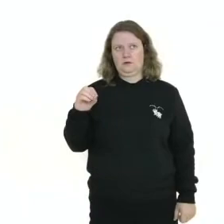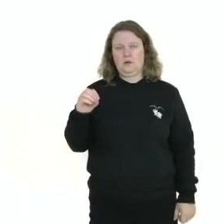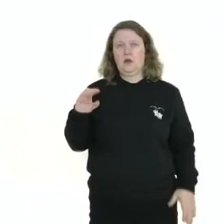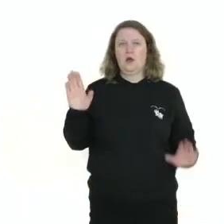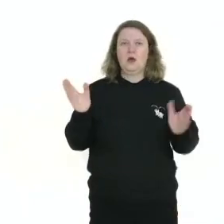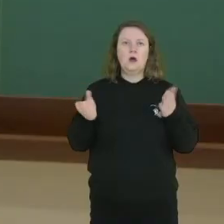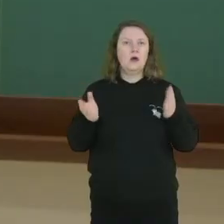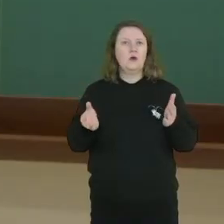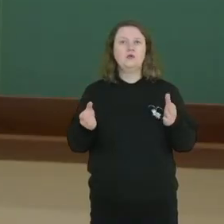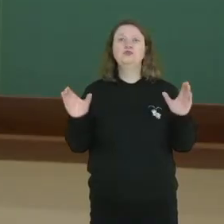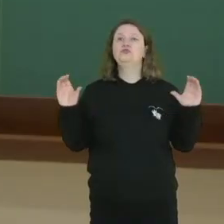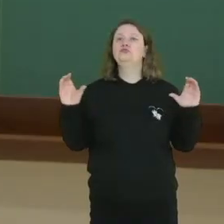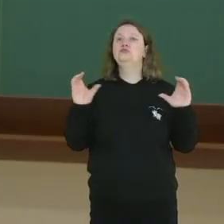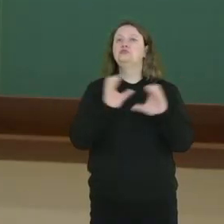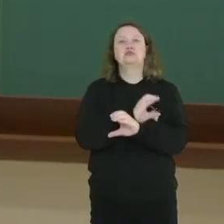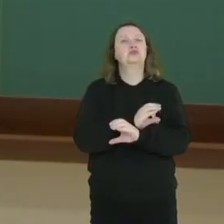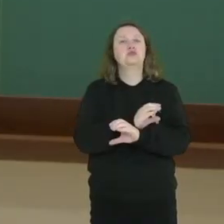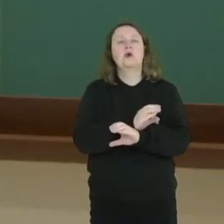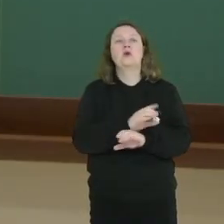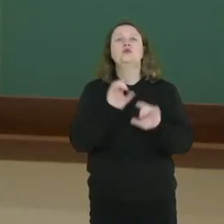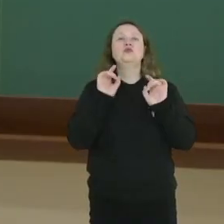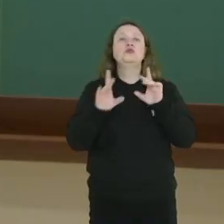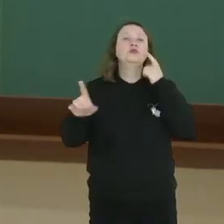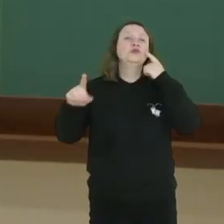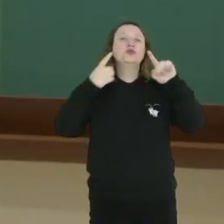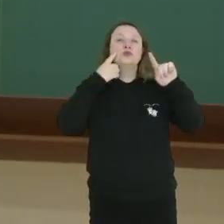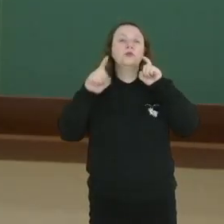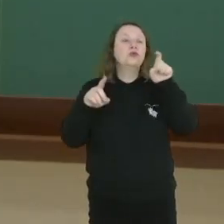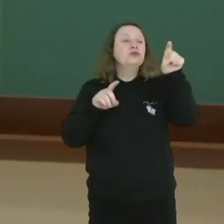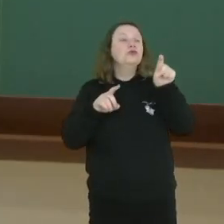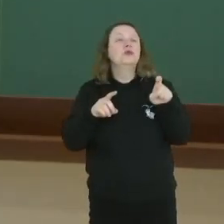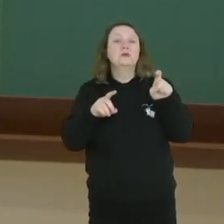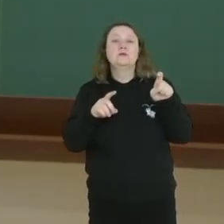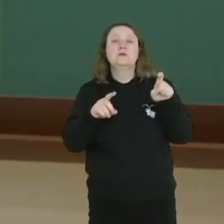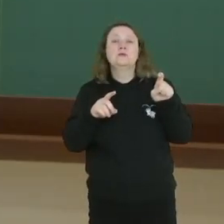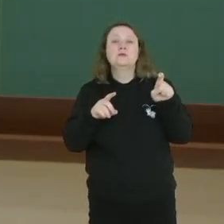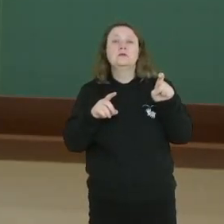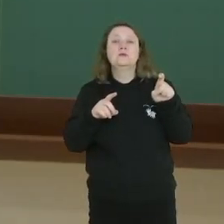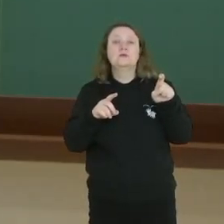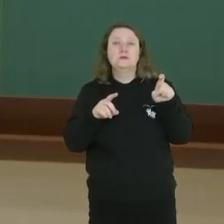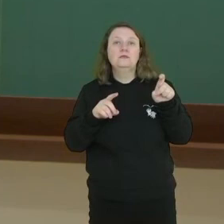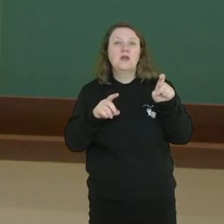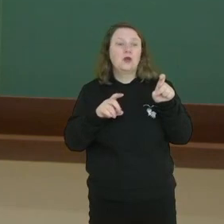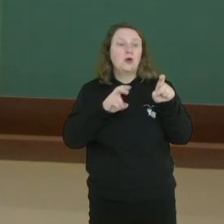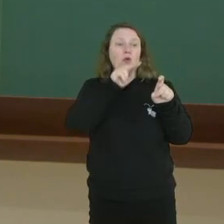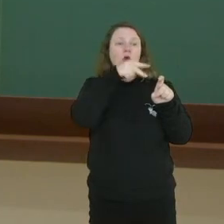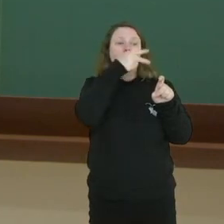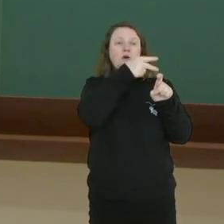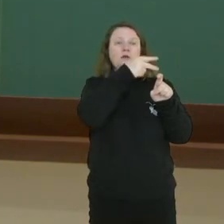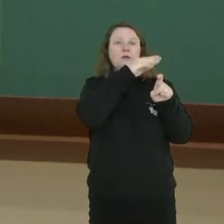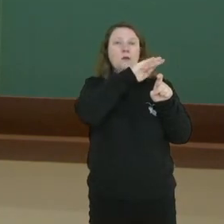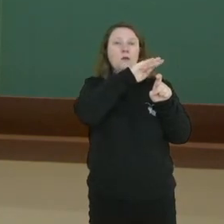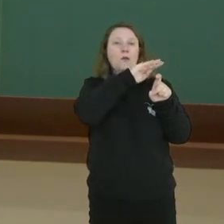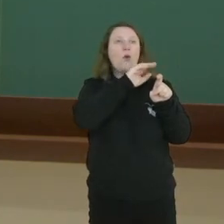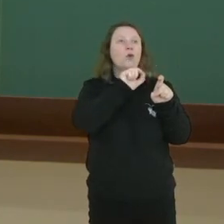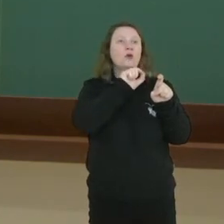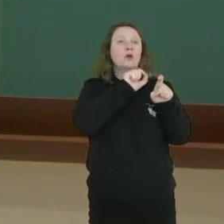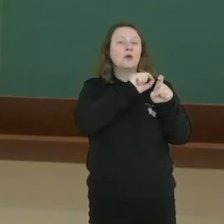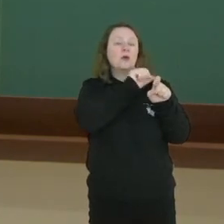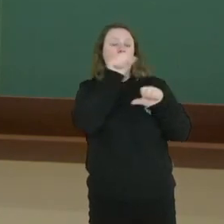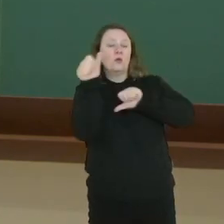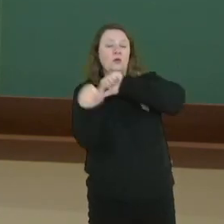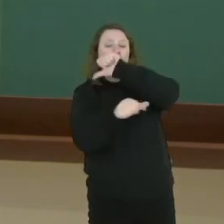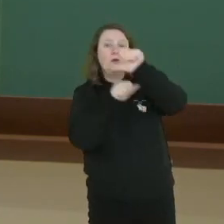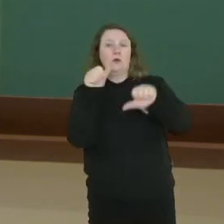que a conta já está pronta. Eu só preciso descobrir quem é x e não x ao quadrado. Por isso que eu passo esse quadrado na forma